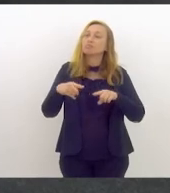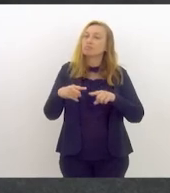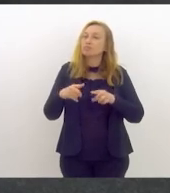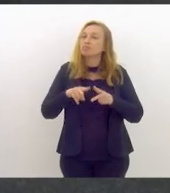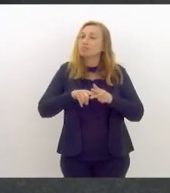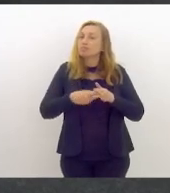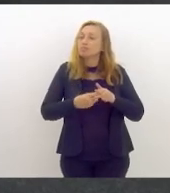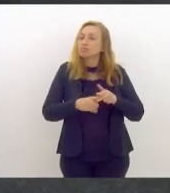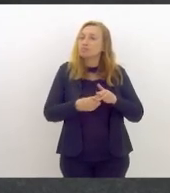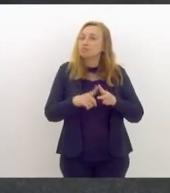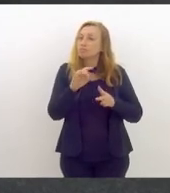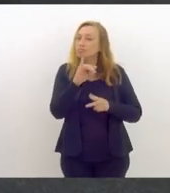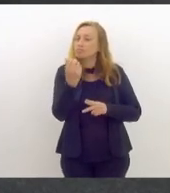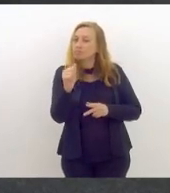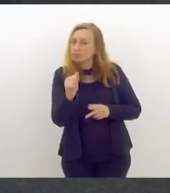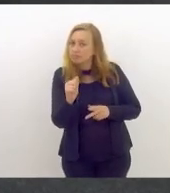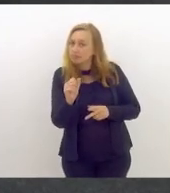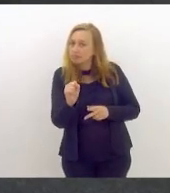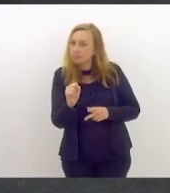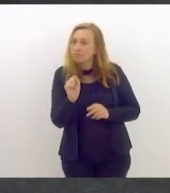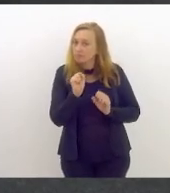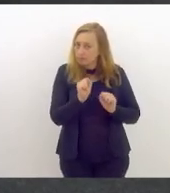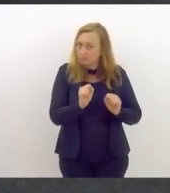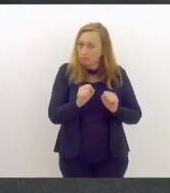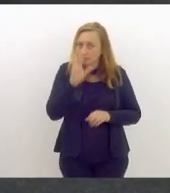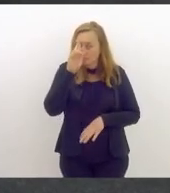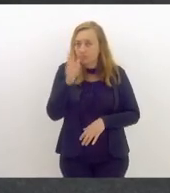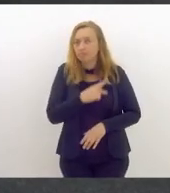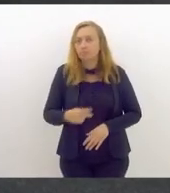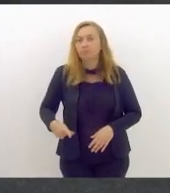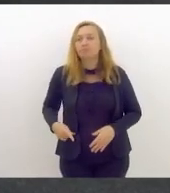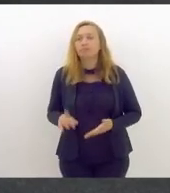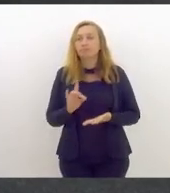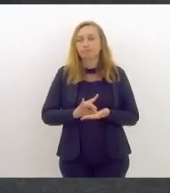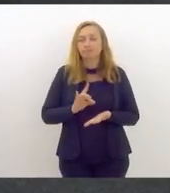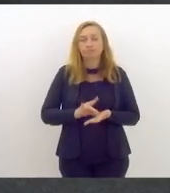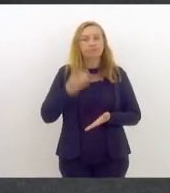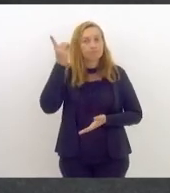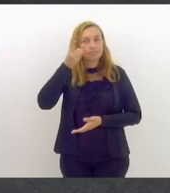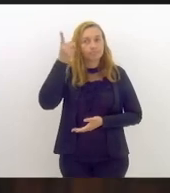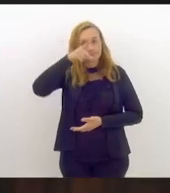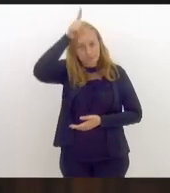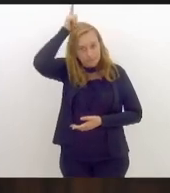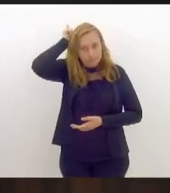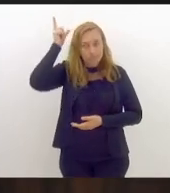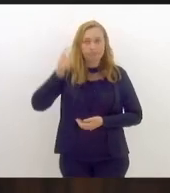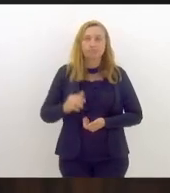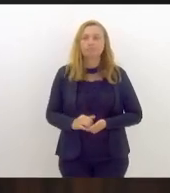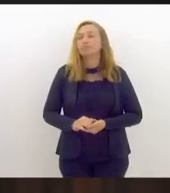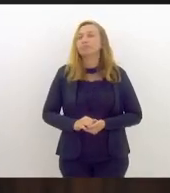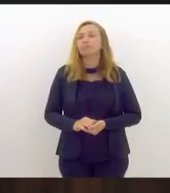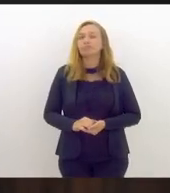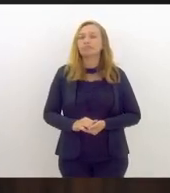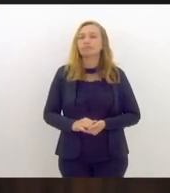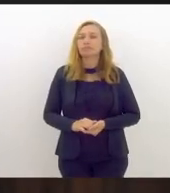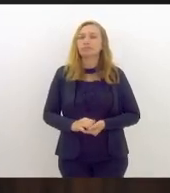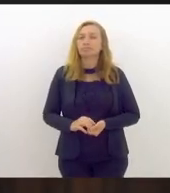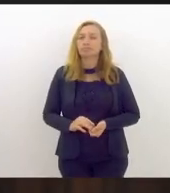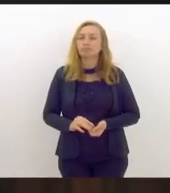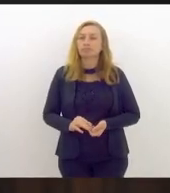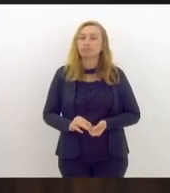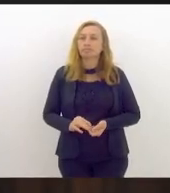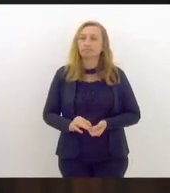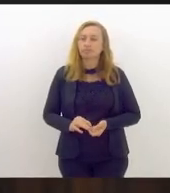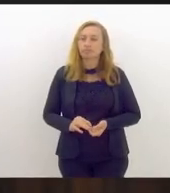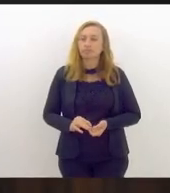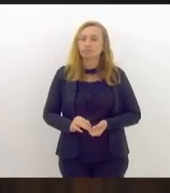correção das linhas poligonais. Pode ser, senhor presidente? Na verdade, deputado Luiz, ipsi litteri,